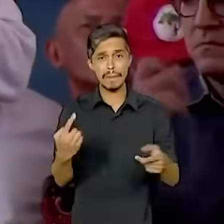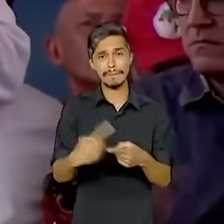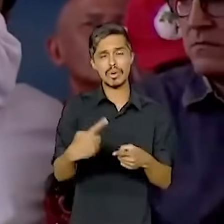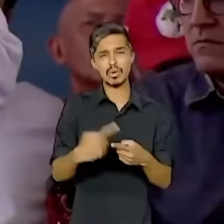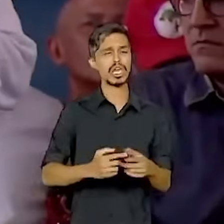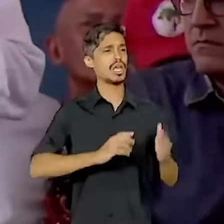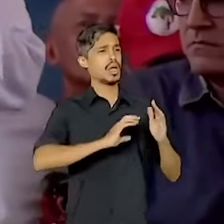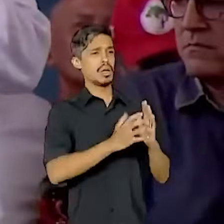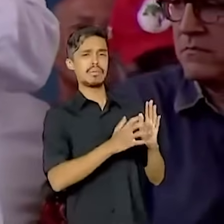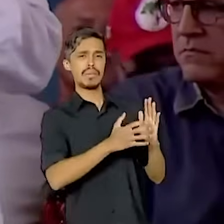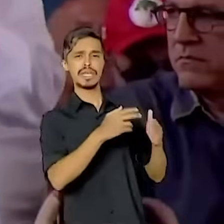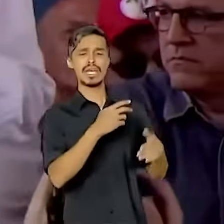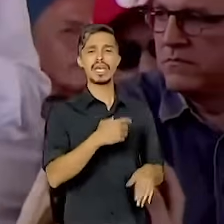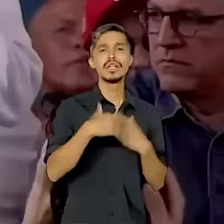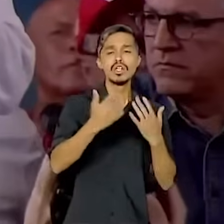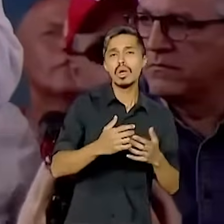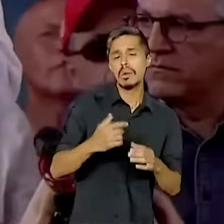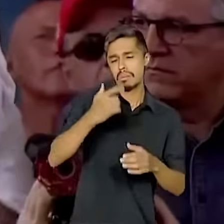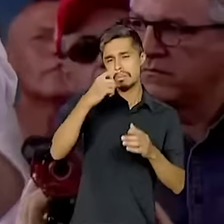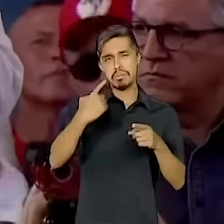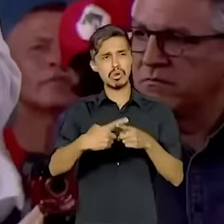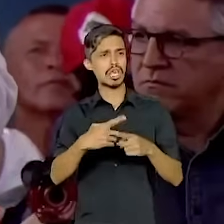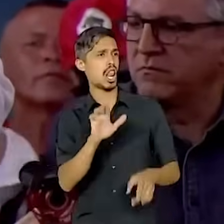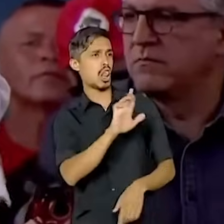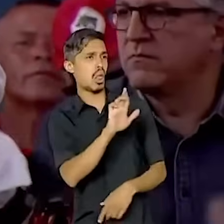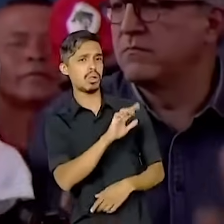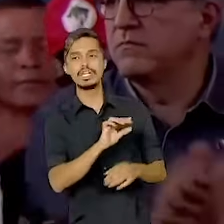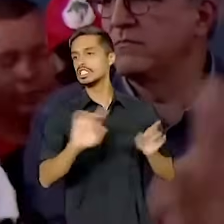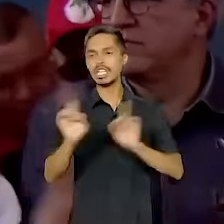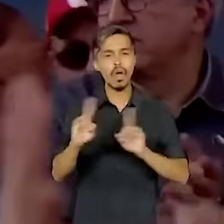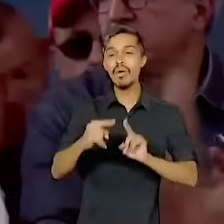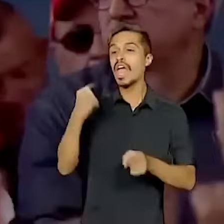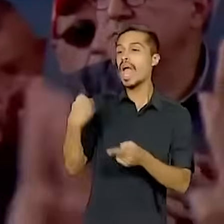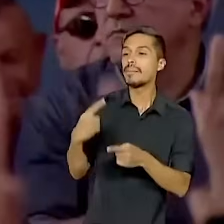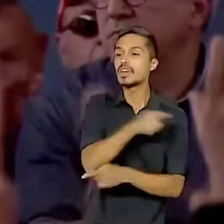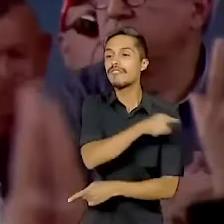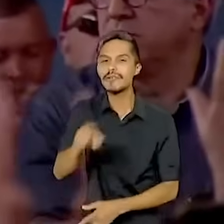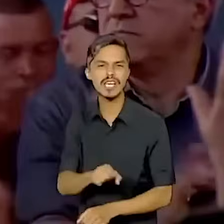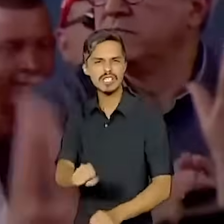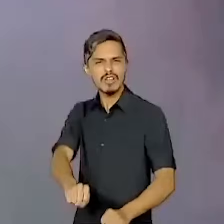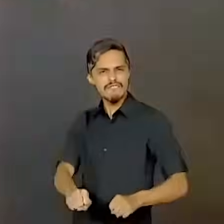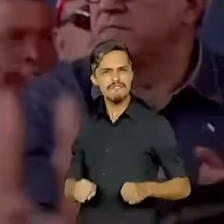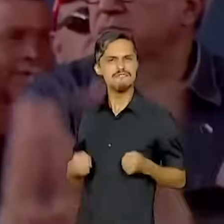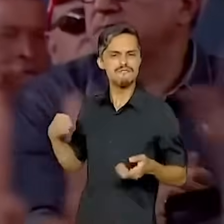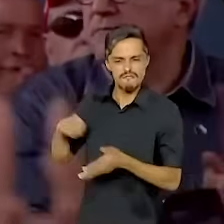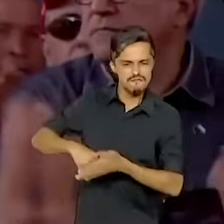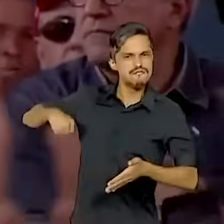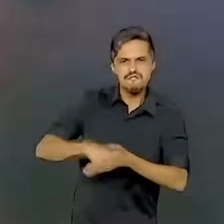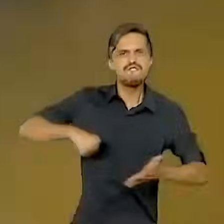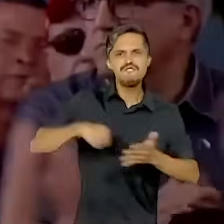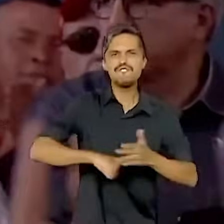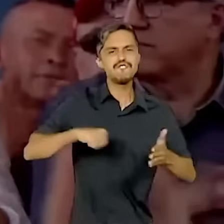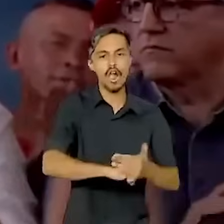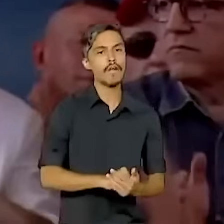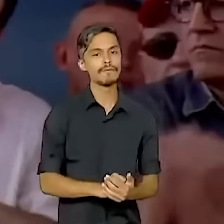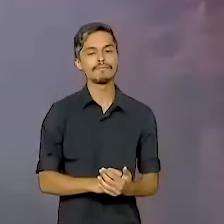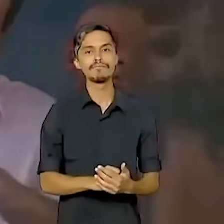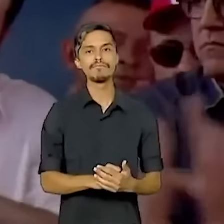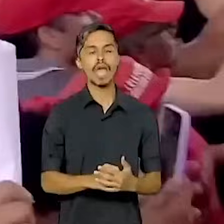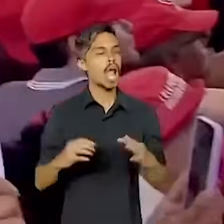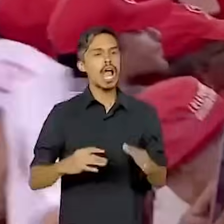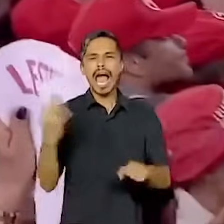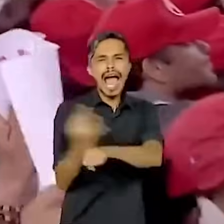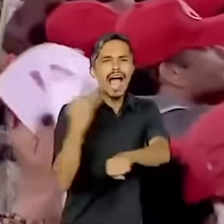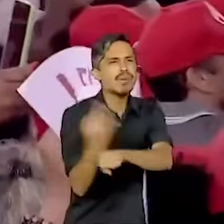é mérito da coragem que vocês tiveram de resistir a tudo e a todos.